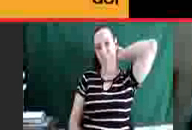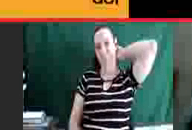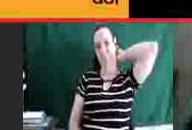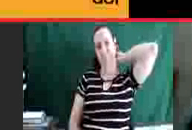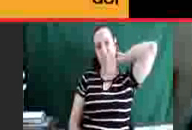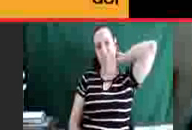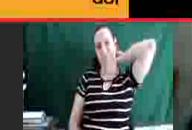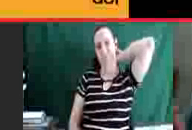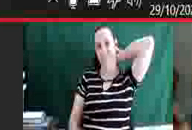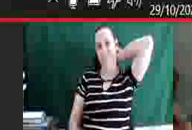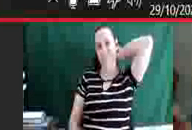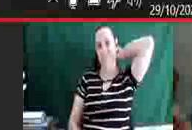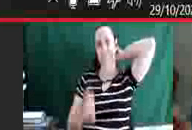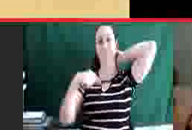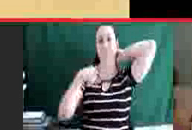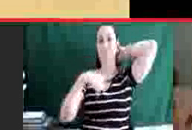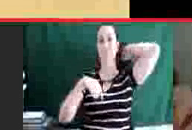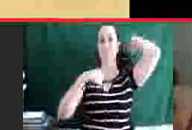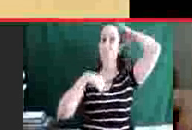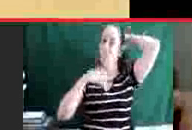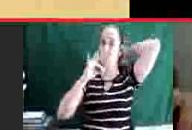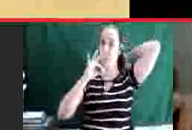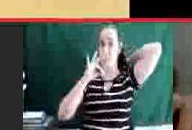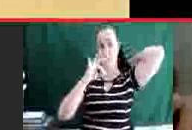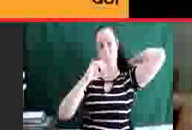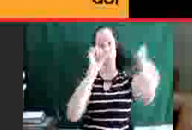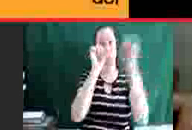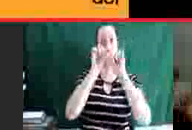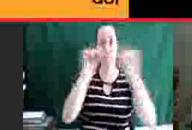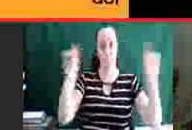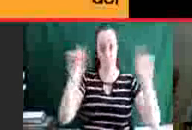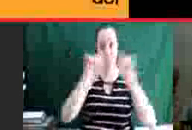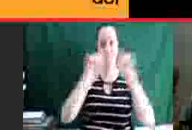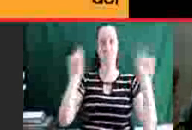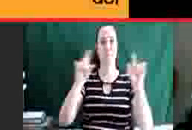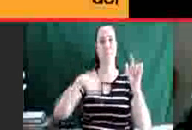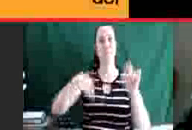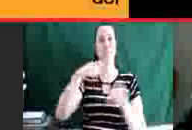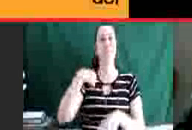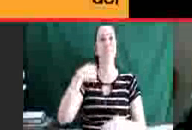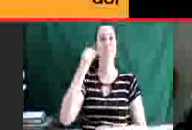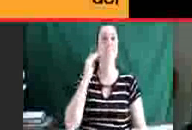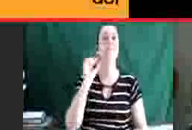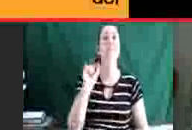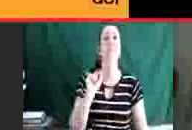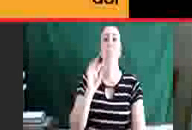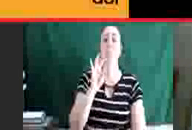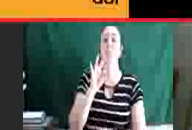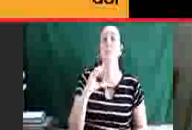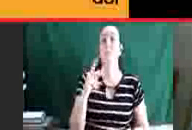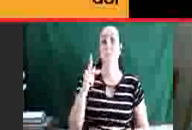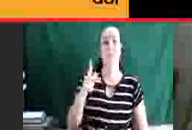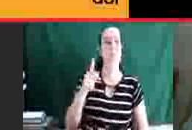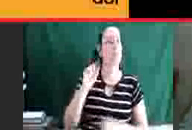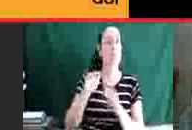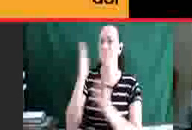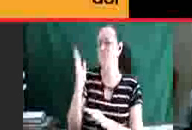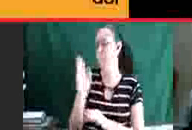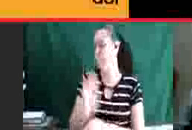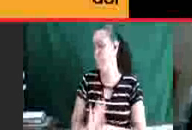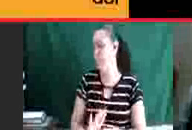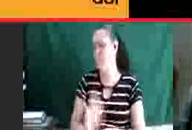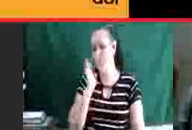2001.503.2.BA3E2.2.2.30. Você pode estar estranhando esse endereço enorme, mas o servidor recursivo não. Ele conhece bem os endereços de todos os servidores raiz, porque afinal, esse é o